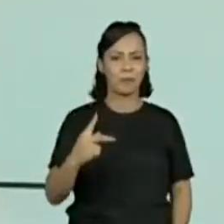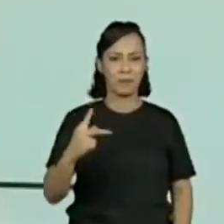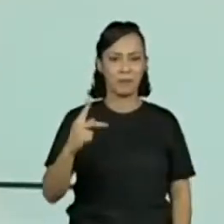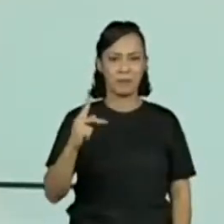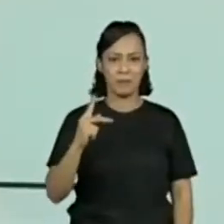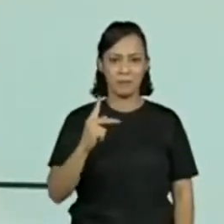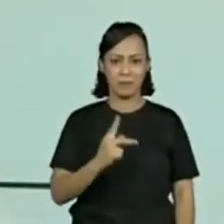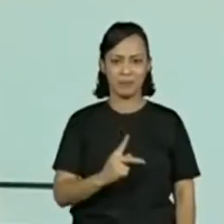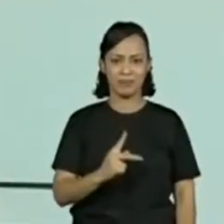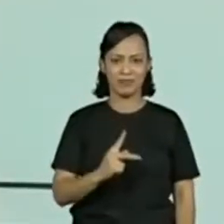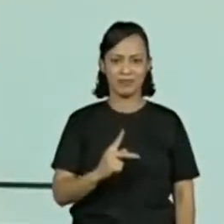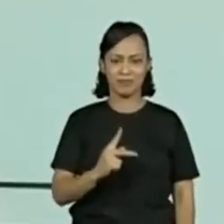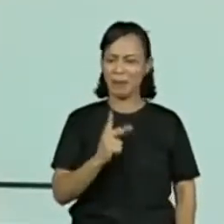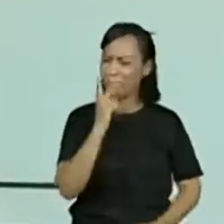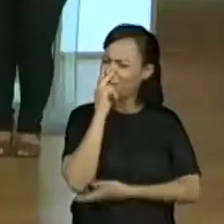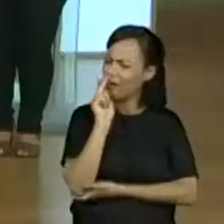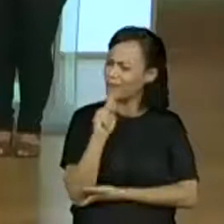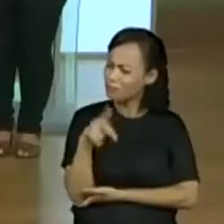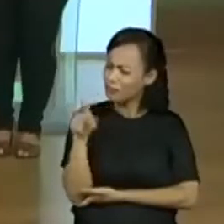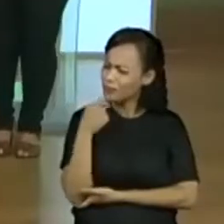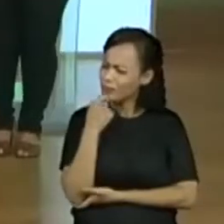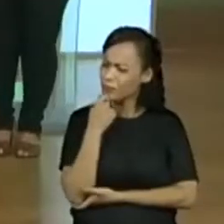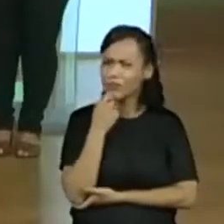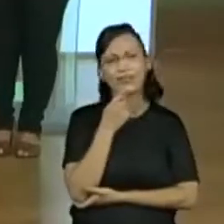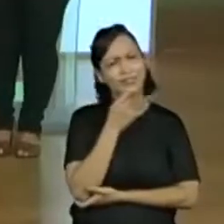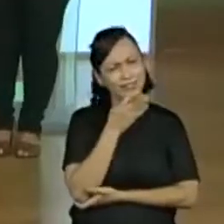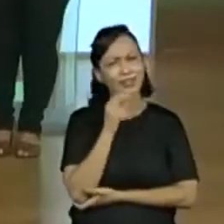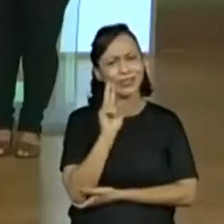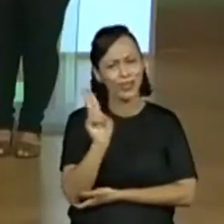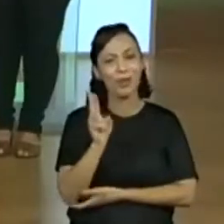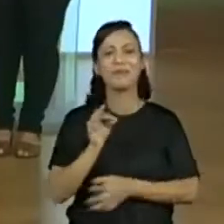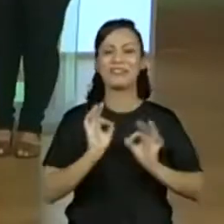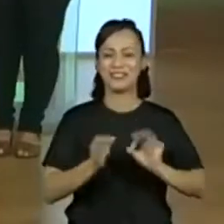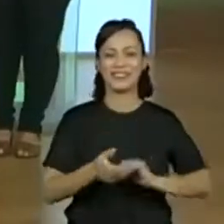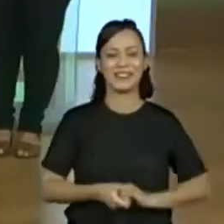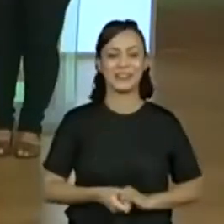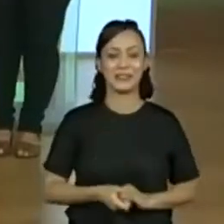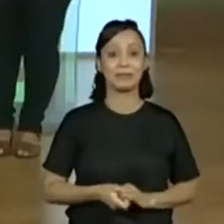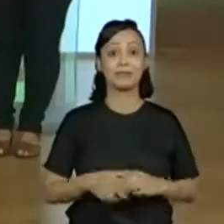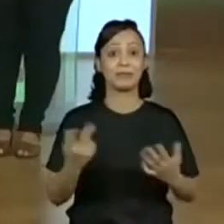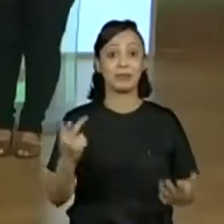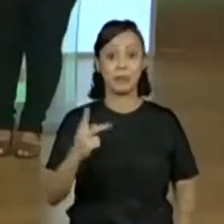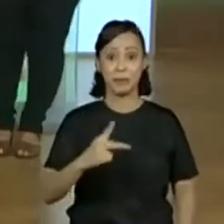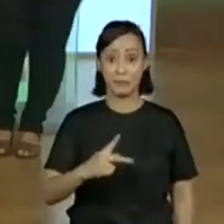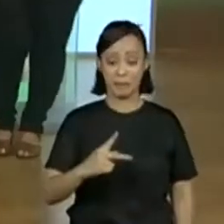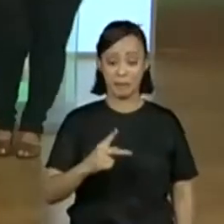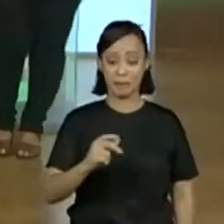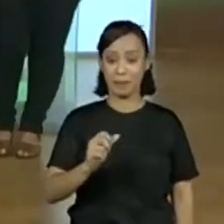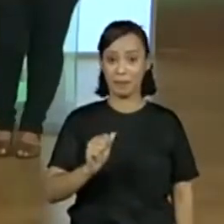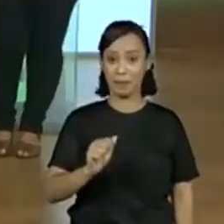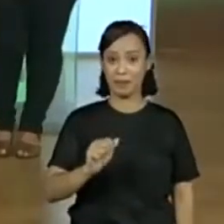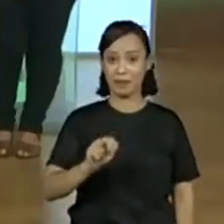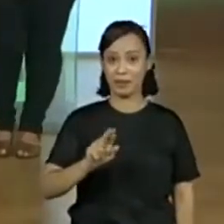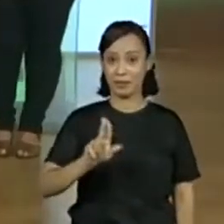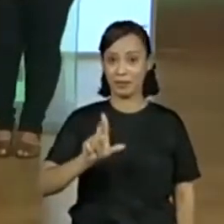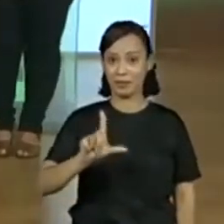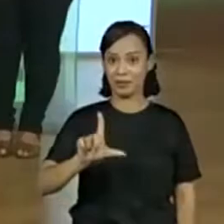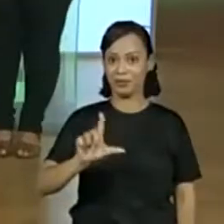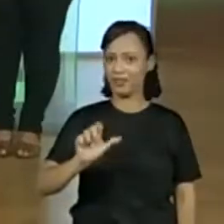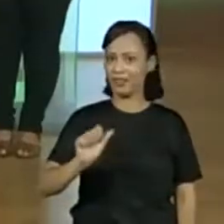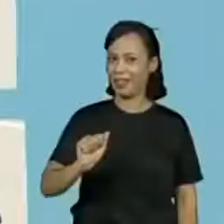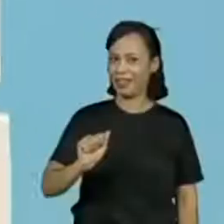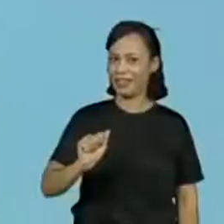parecendo o nome de uma professora que a gente conhece e eles também Paula Paula Ana Paula